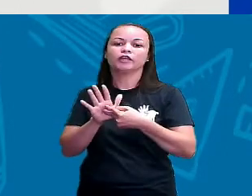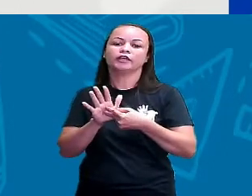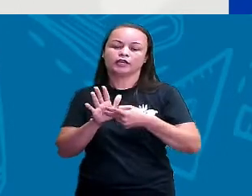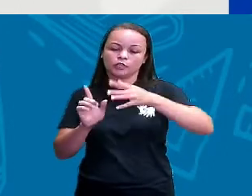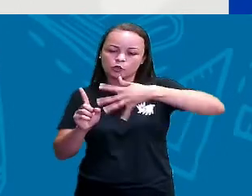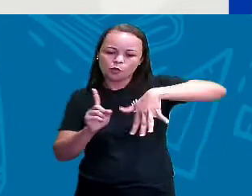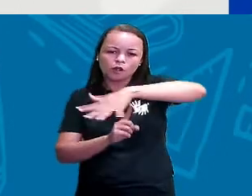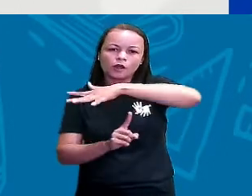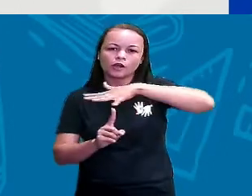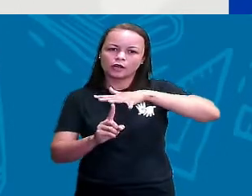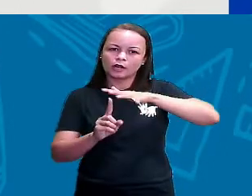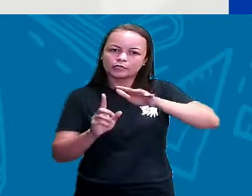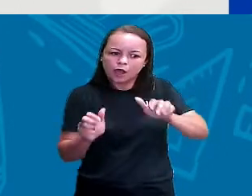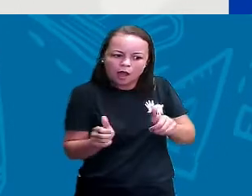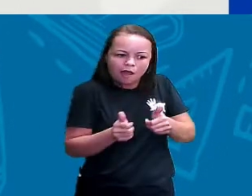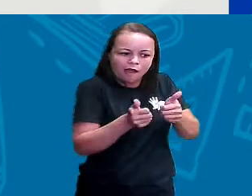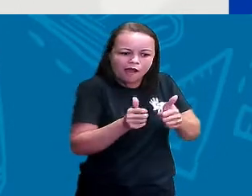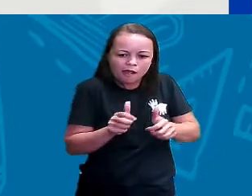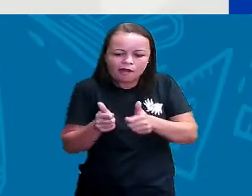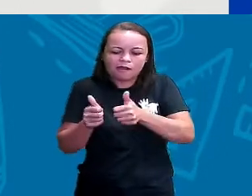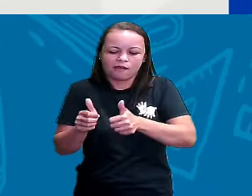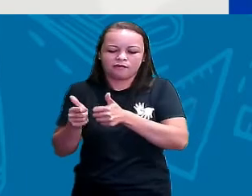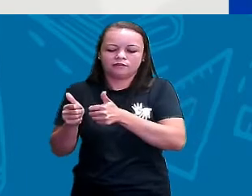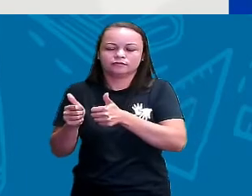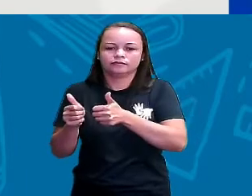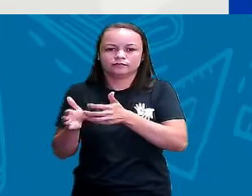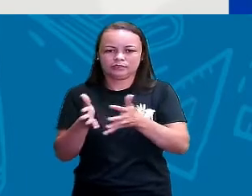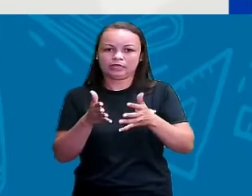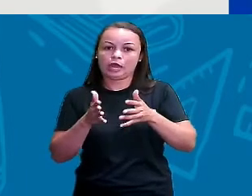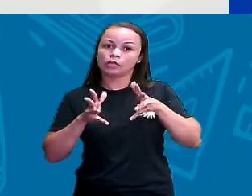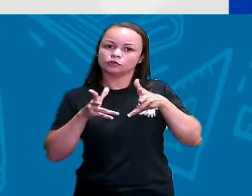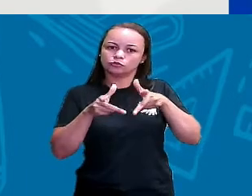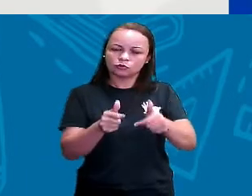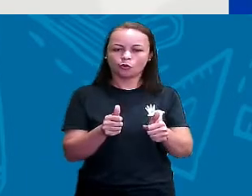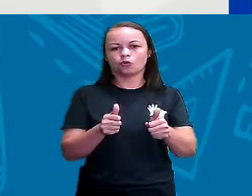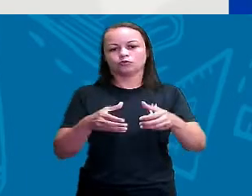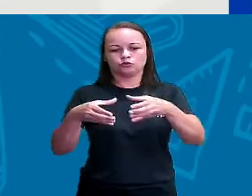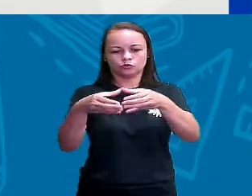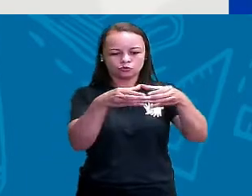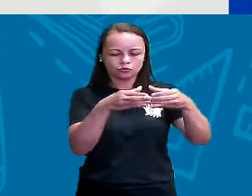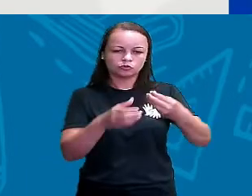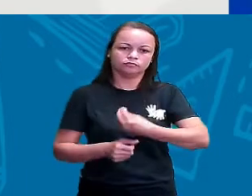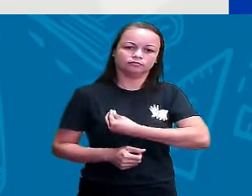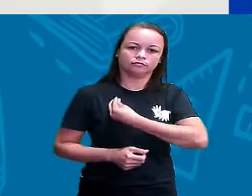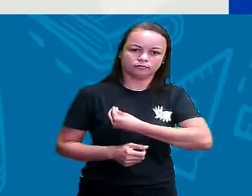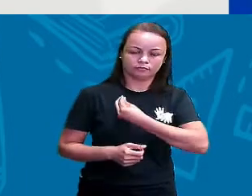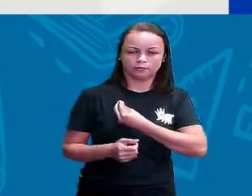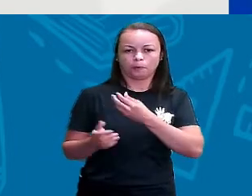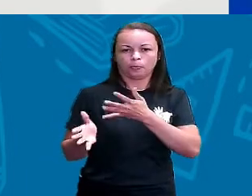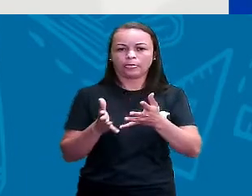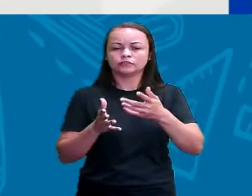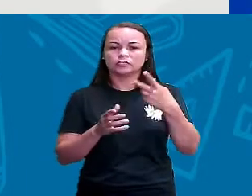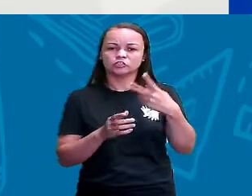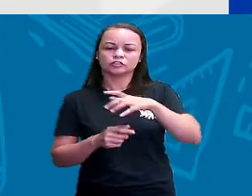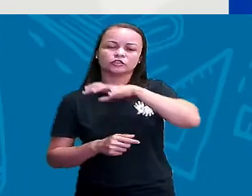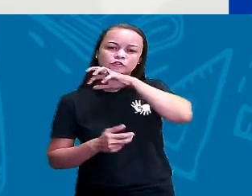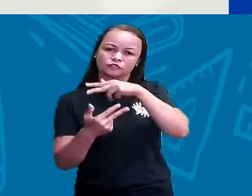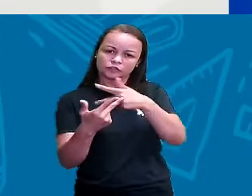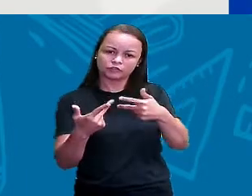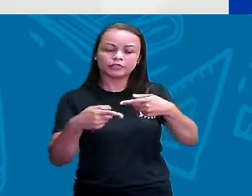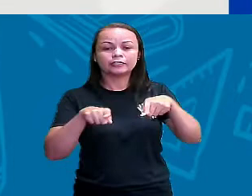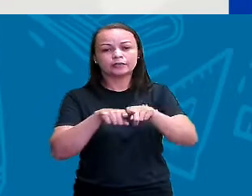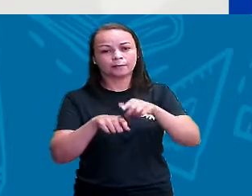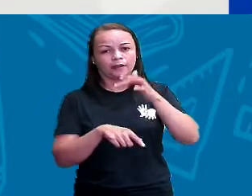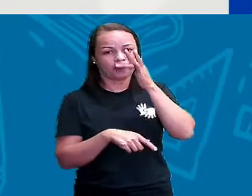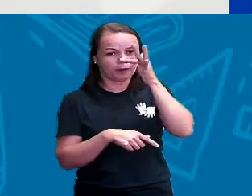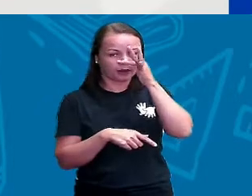está em harmonia, tá certo? Todas as espécies de seres vivos, sejam elas os animais ou os vegetais,